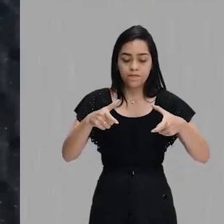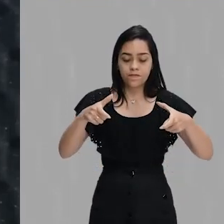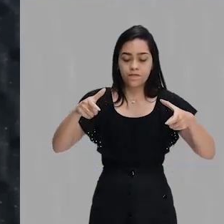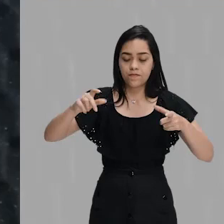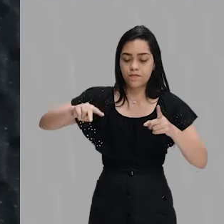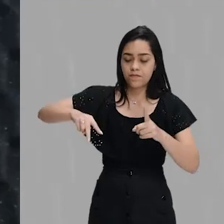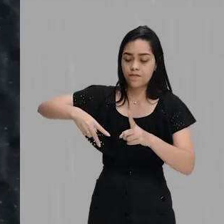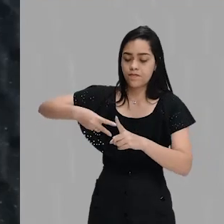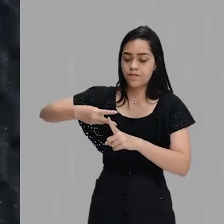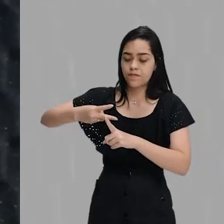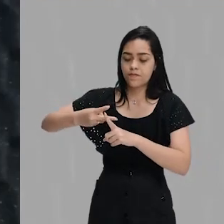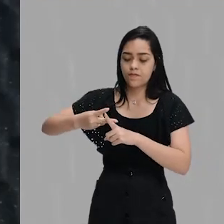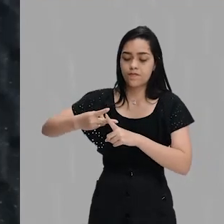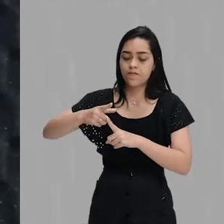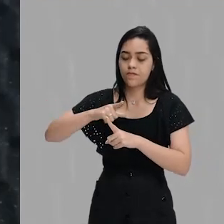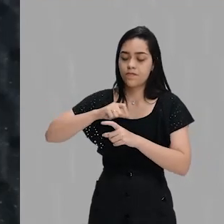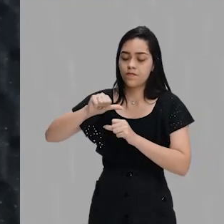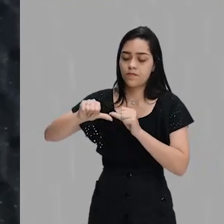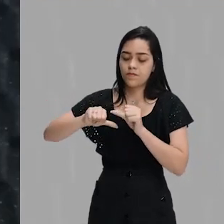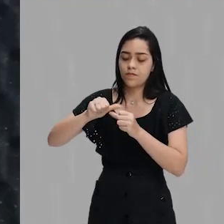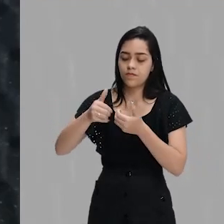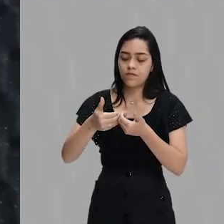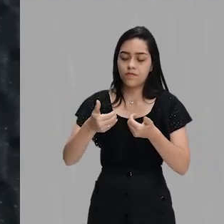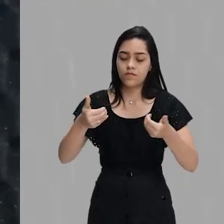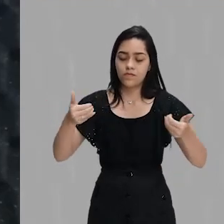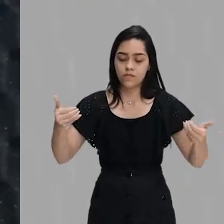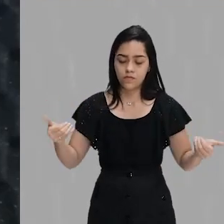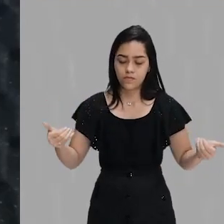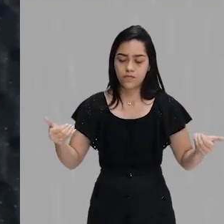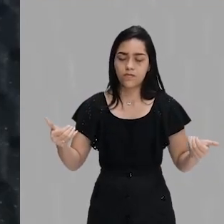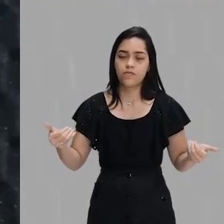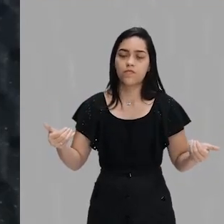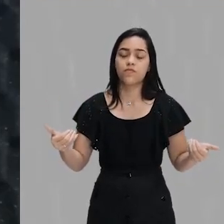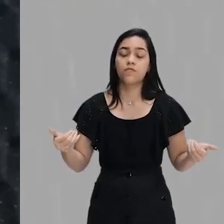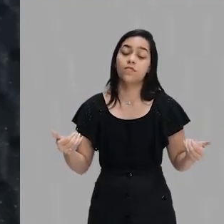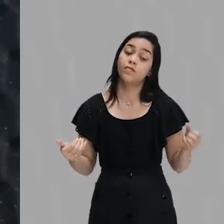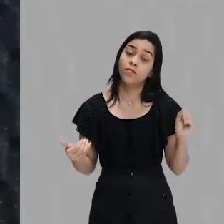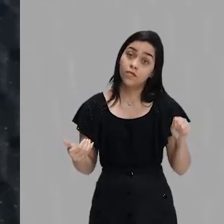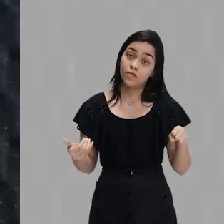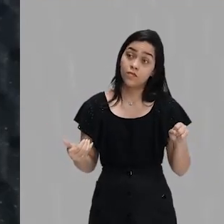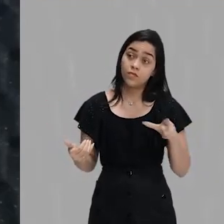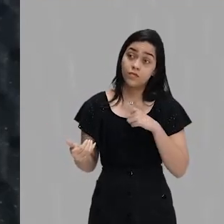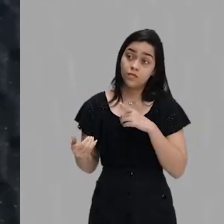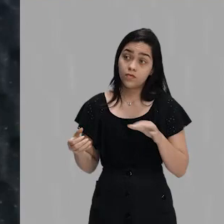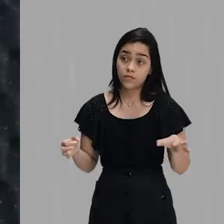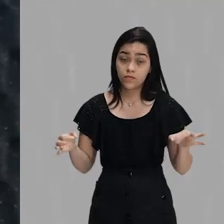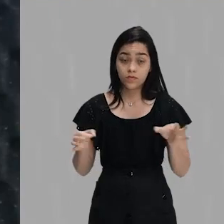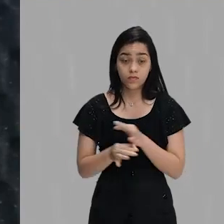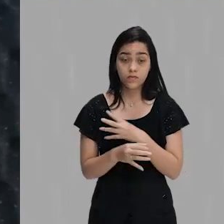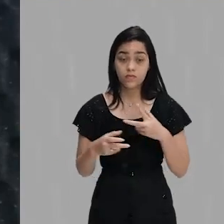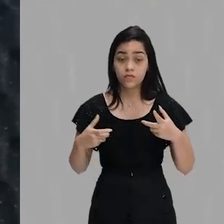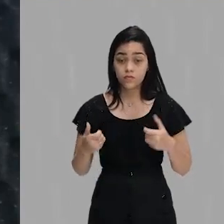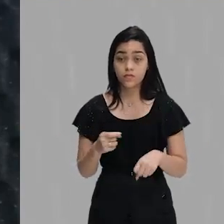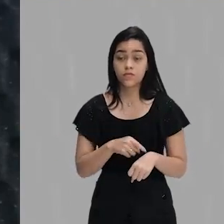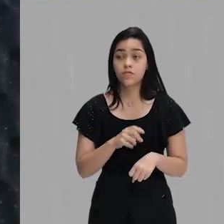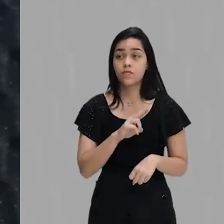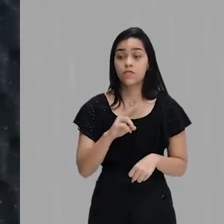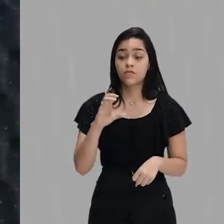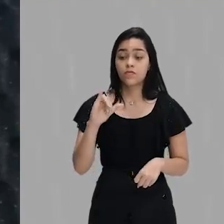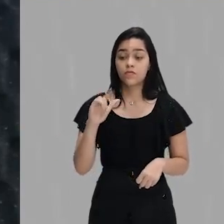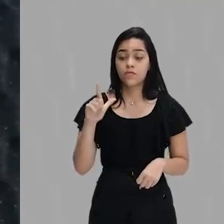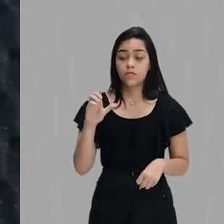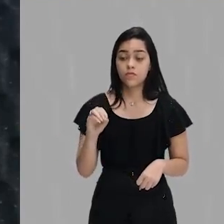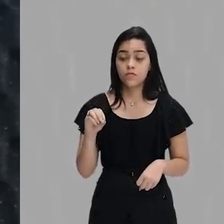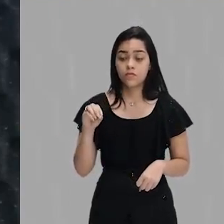material genético, sofreu divisão celular, então, até o final desse tempo aqui, a gente chama de